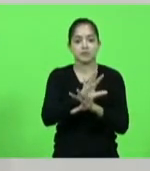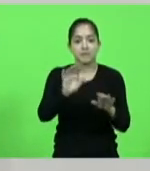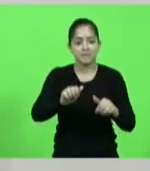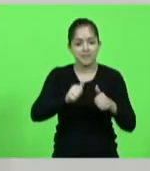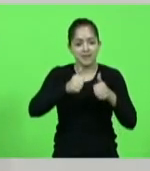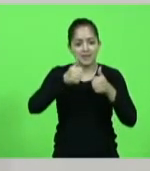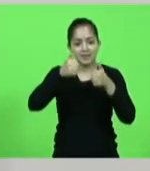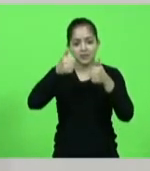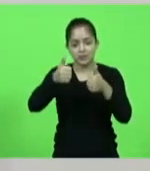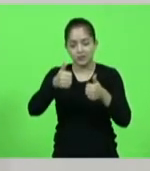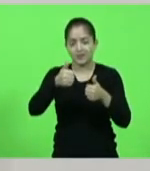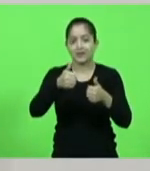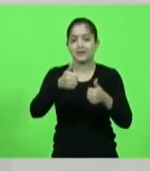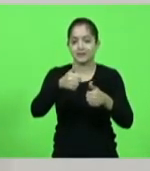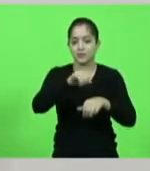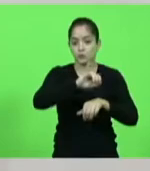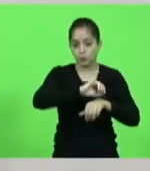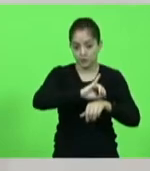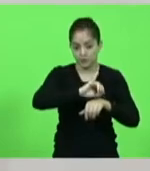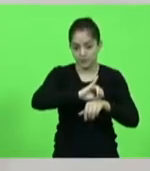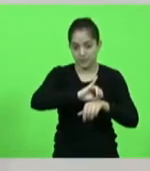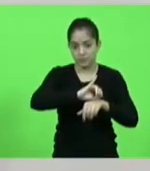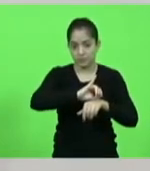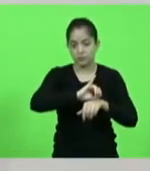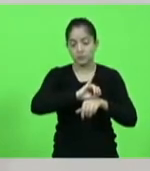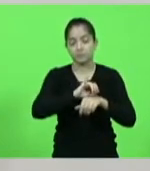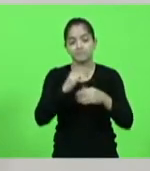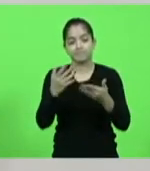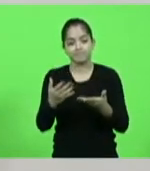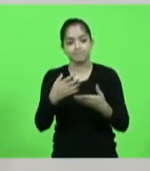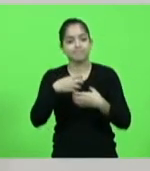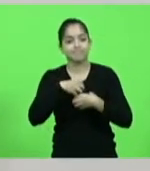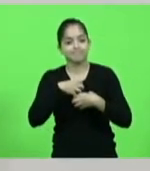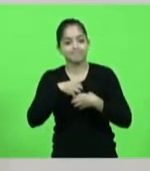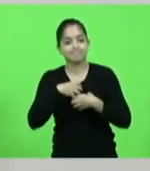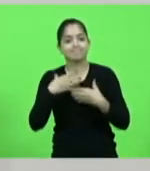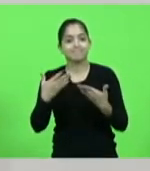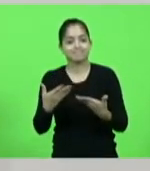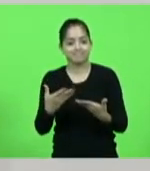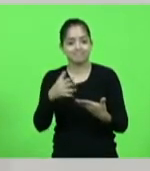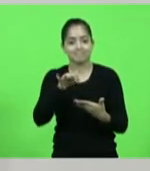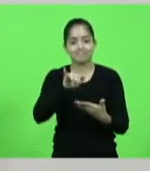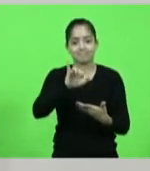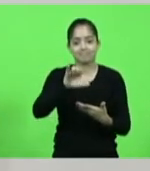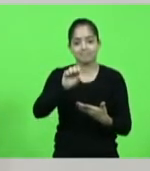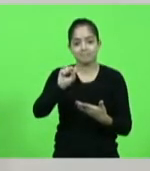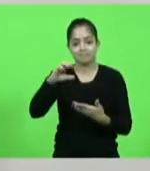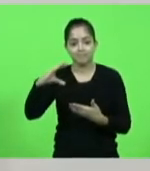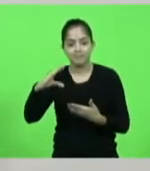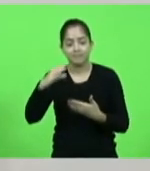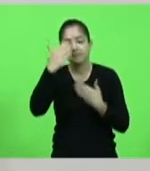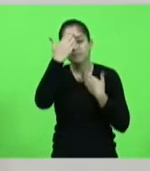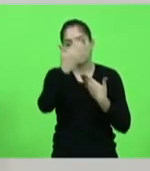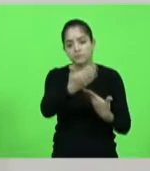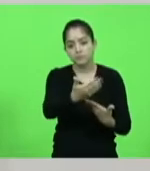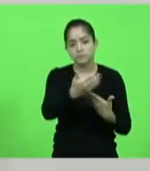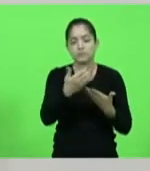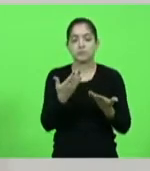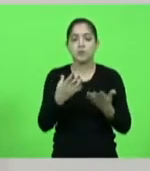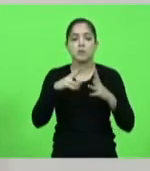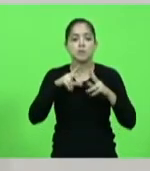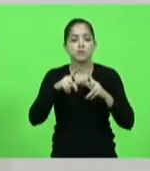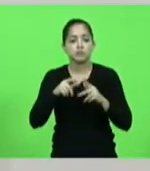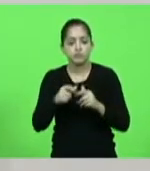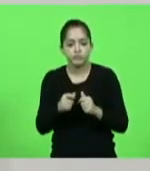nossa cidade, ela demonstra um sentimento da Fiesc com Joinville de gratidão, gratidão por tudo o que